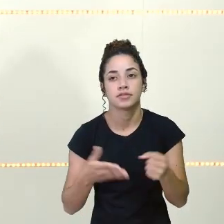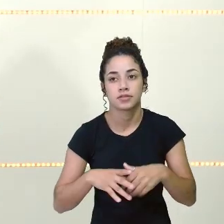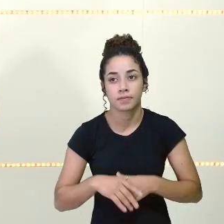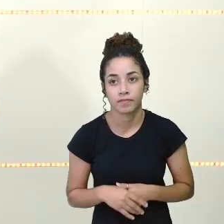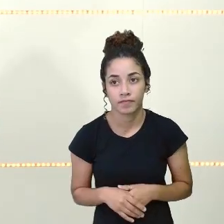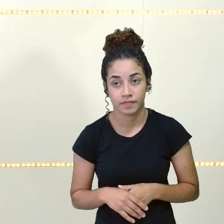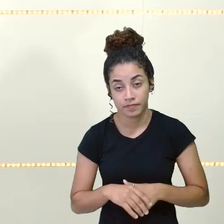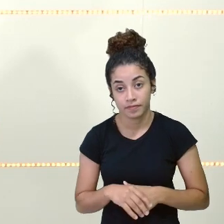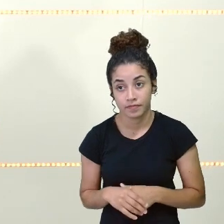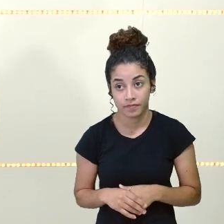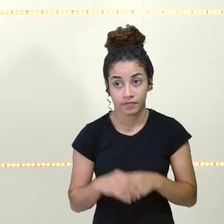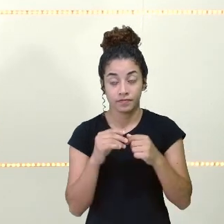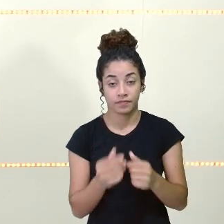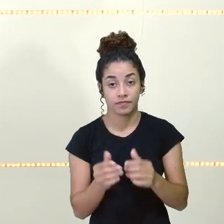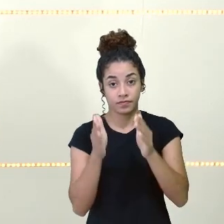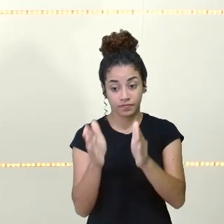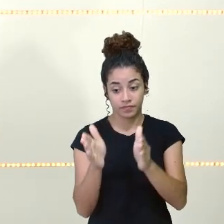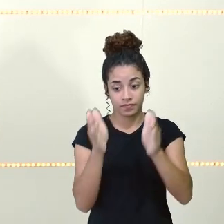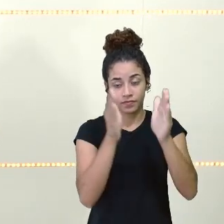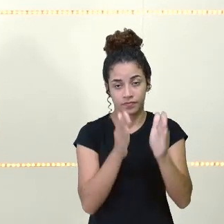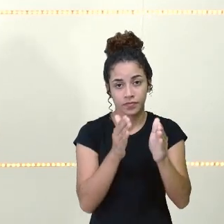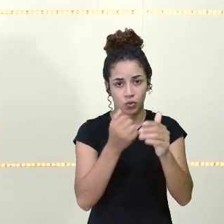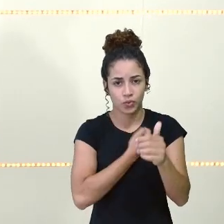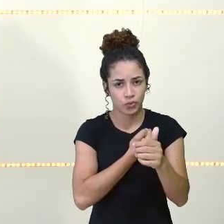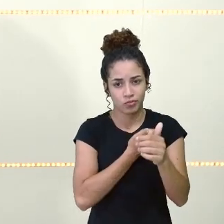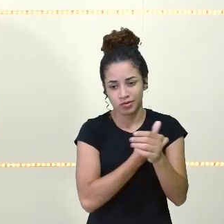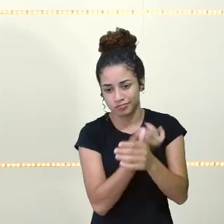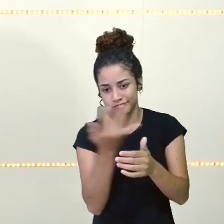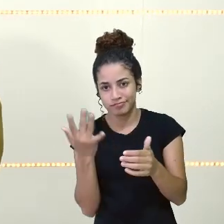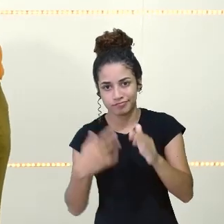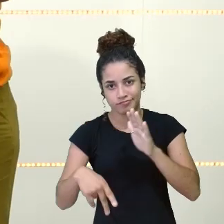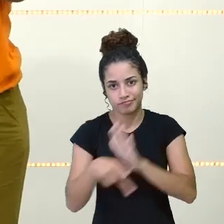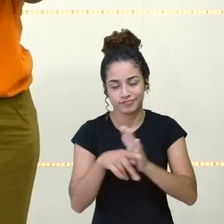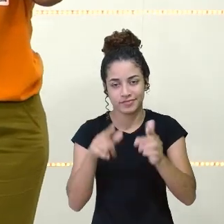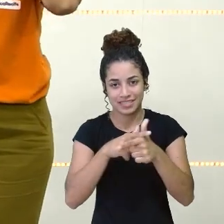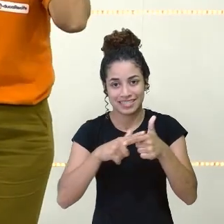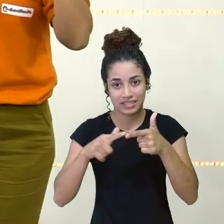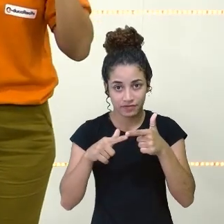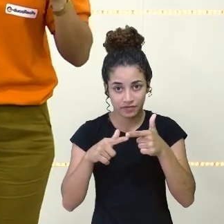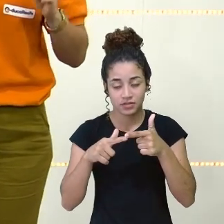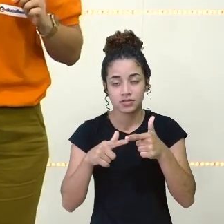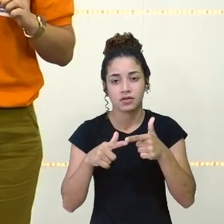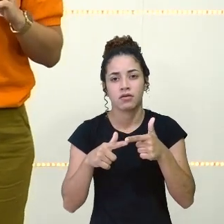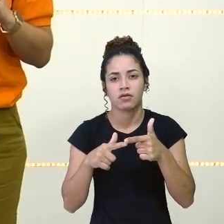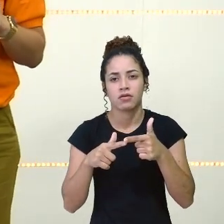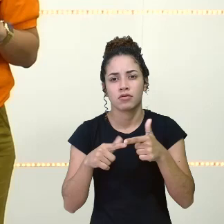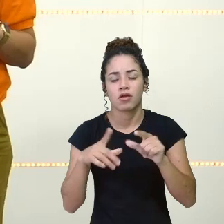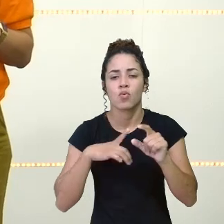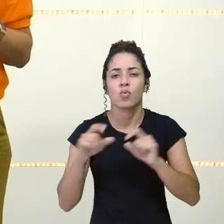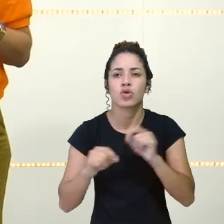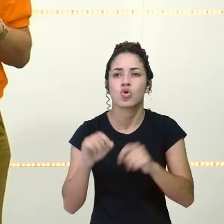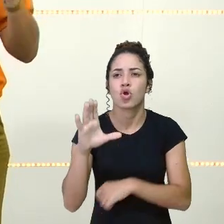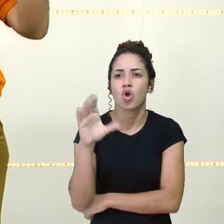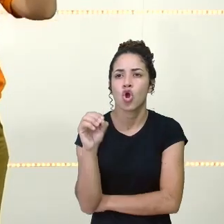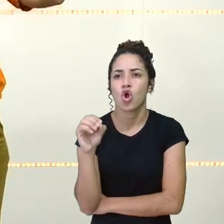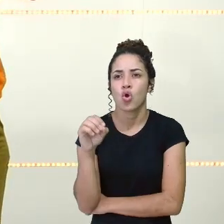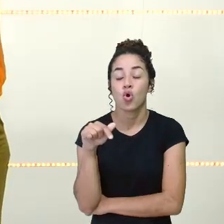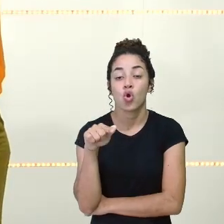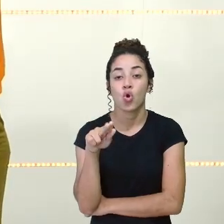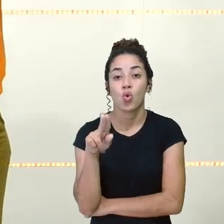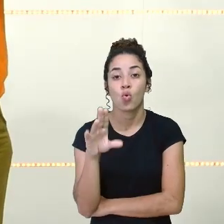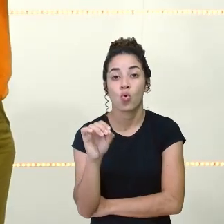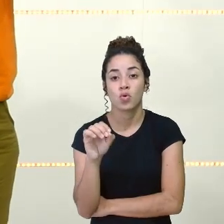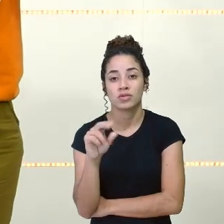e resto da divisão abaixo são, respectivamente... O que é quociente, professora?